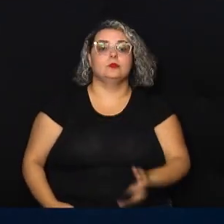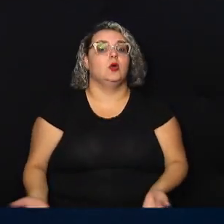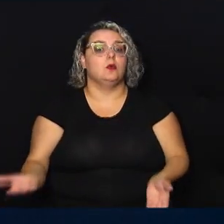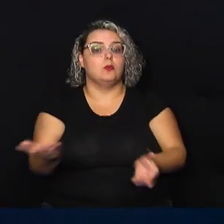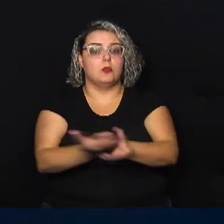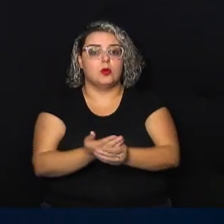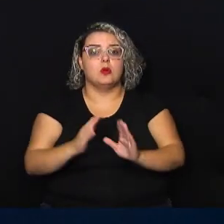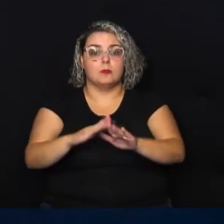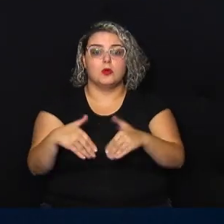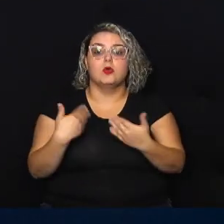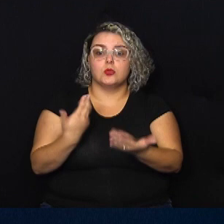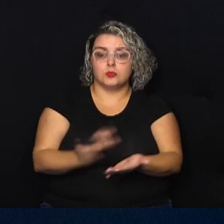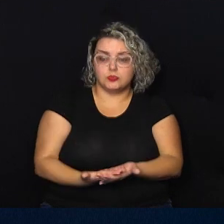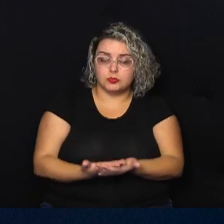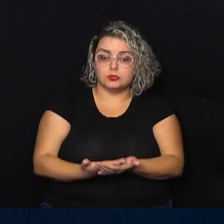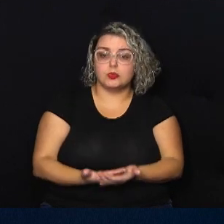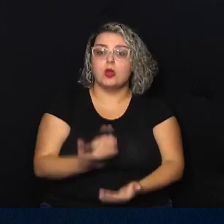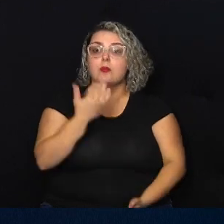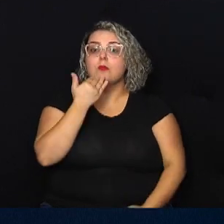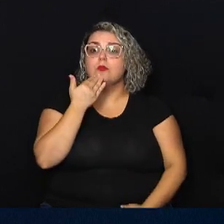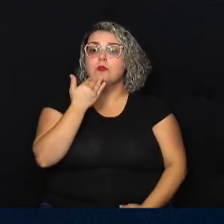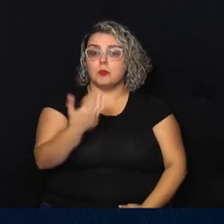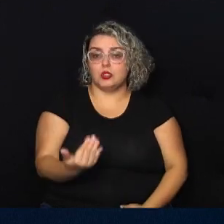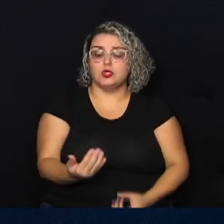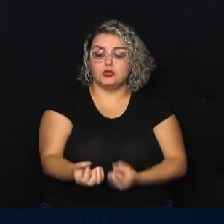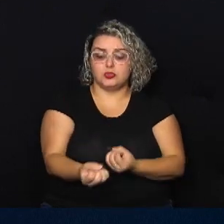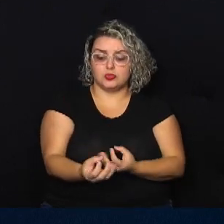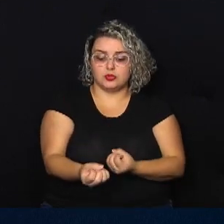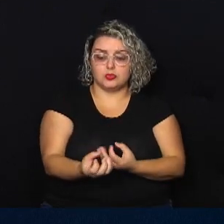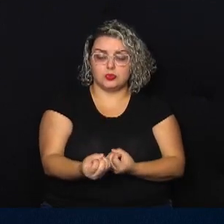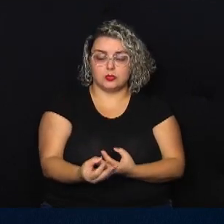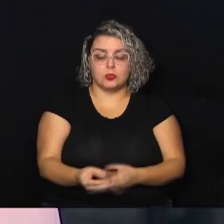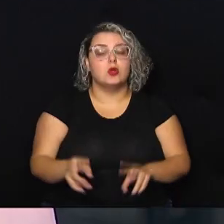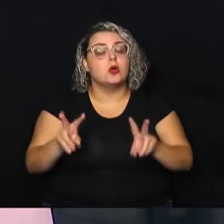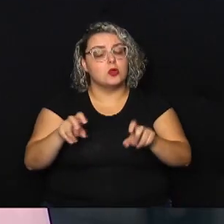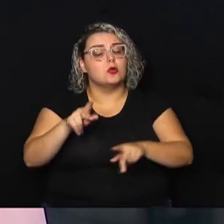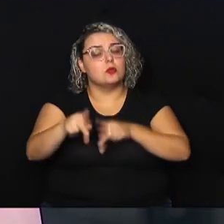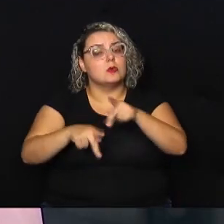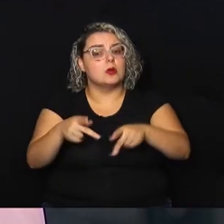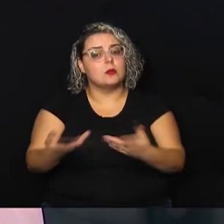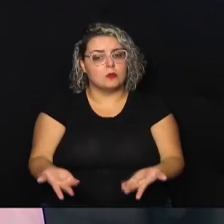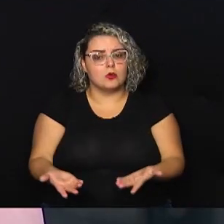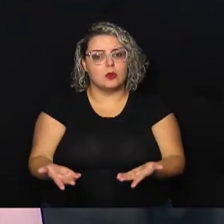protocolou um requerimento solicitando informações sobre esse público.